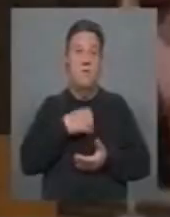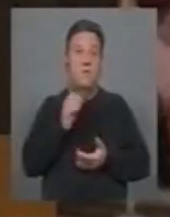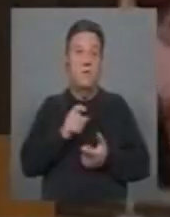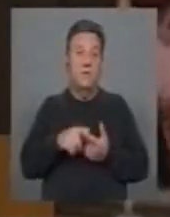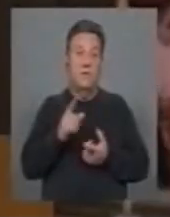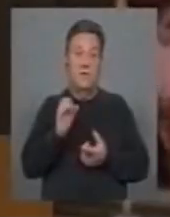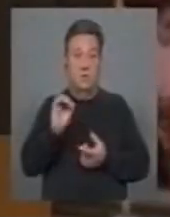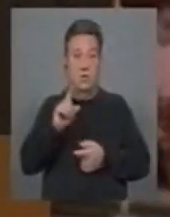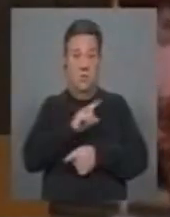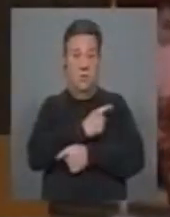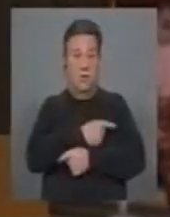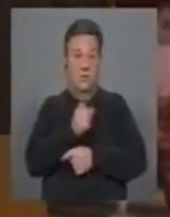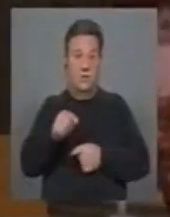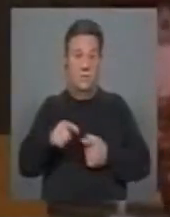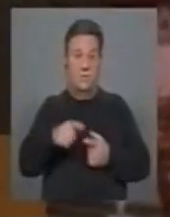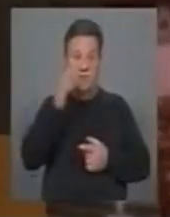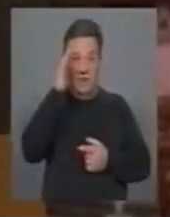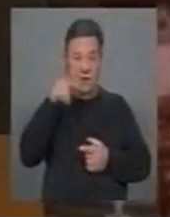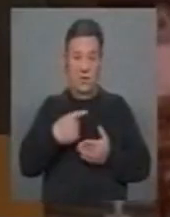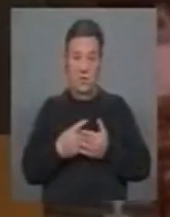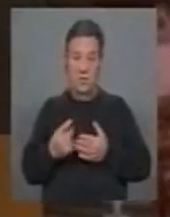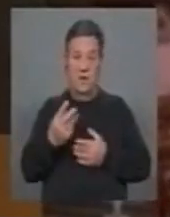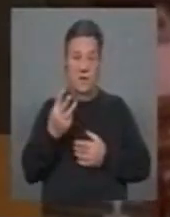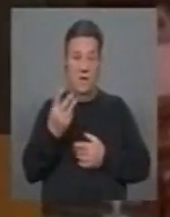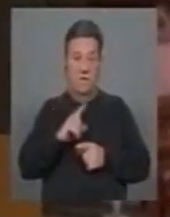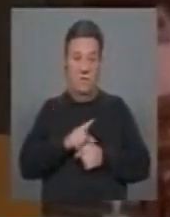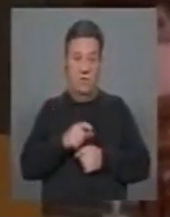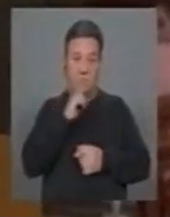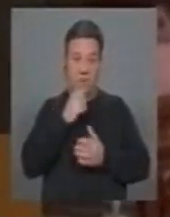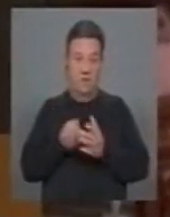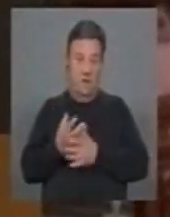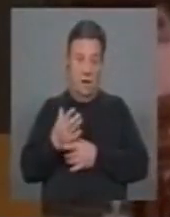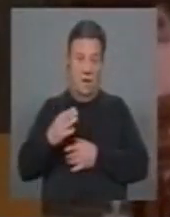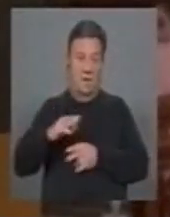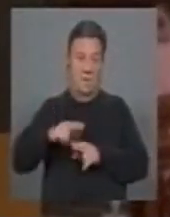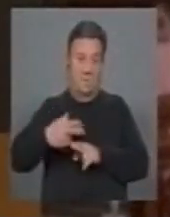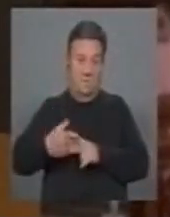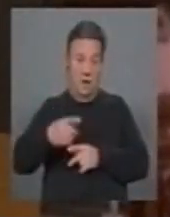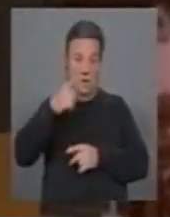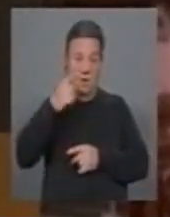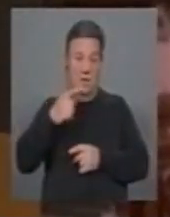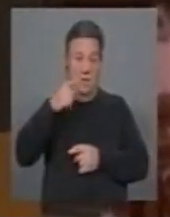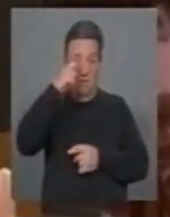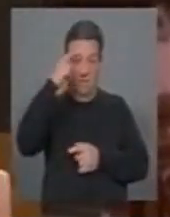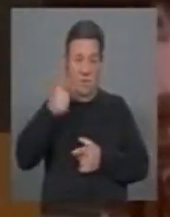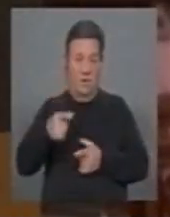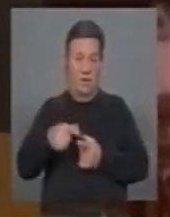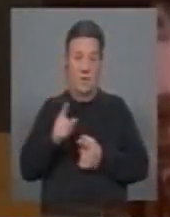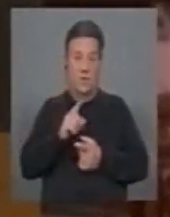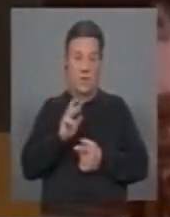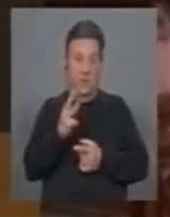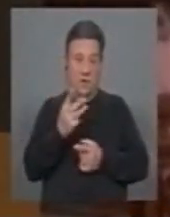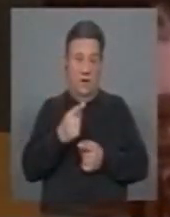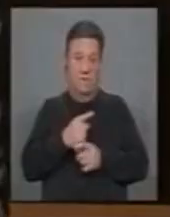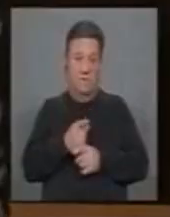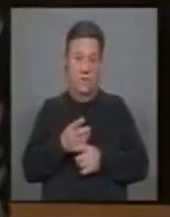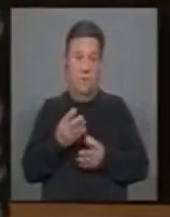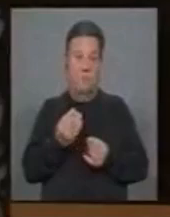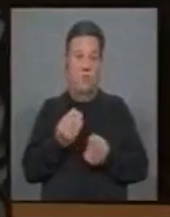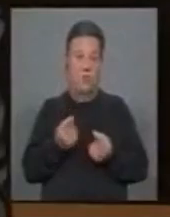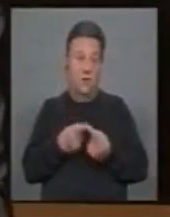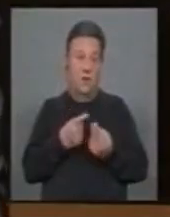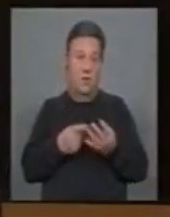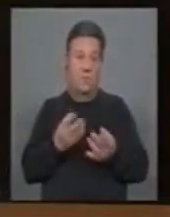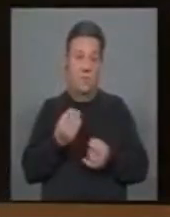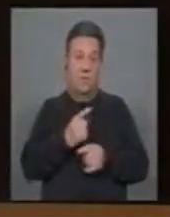horário acha que estes confinamento ou 3 velocidades ainda vai criar uma dificuldade não vai ser 3 velocidades vai ser muitas